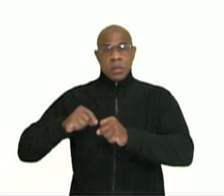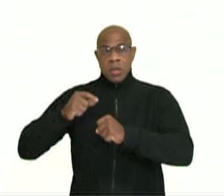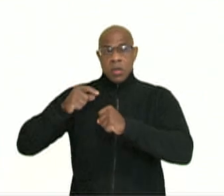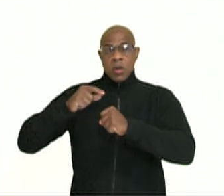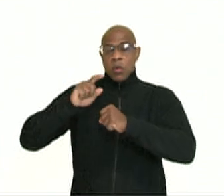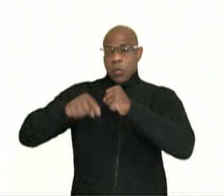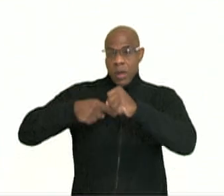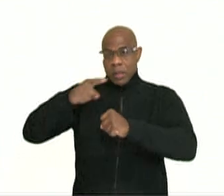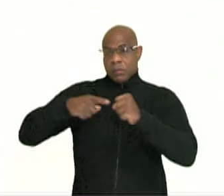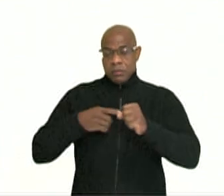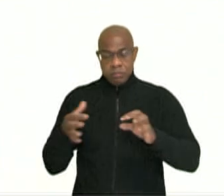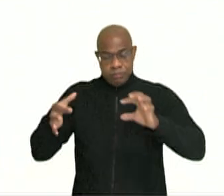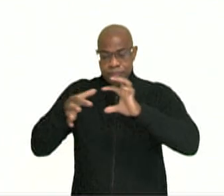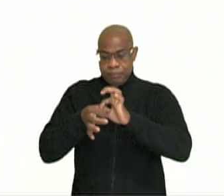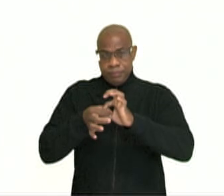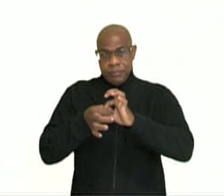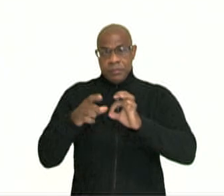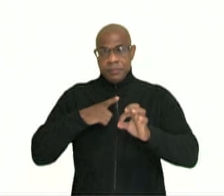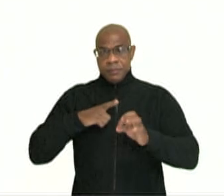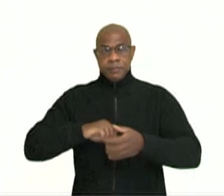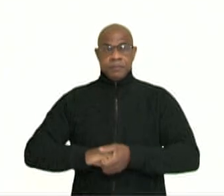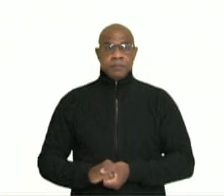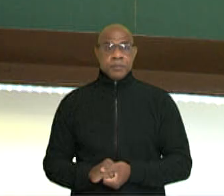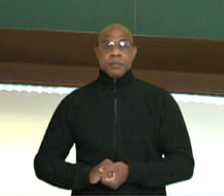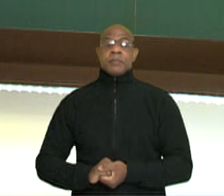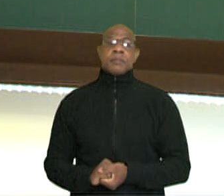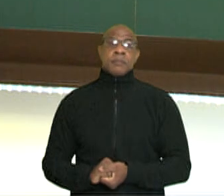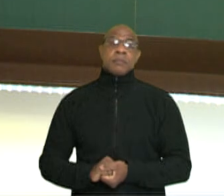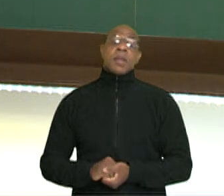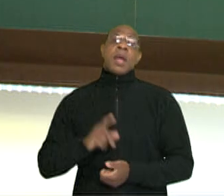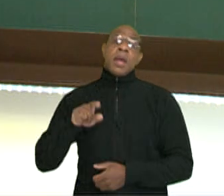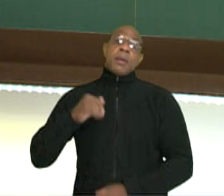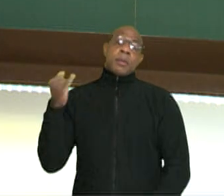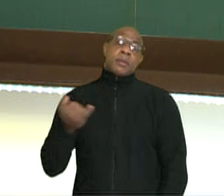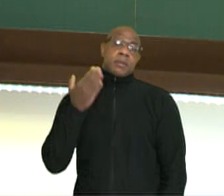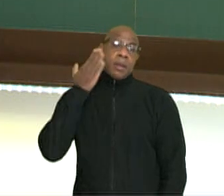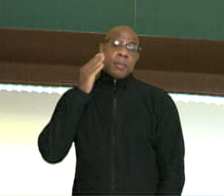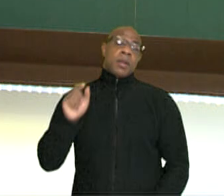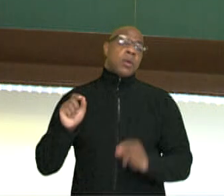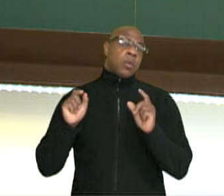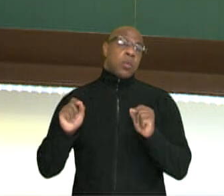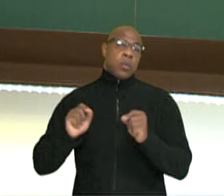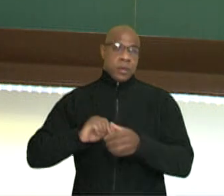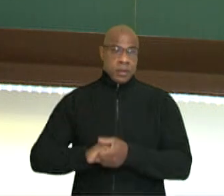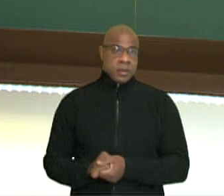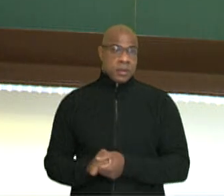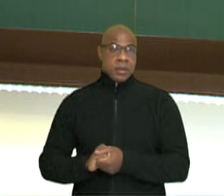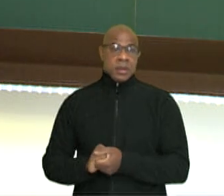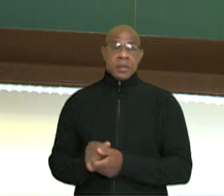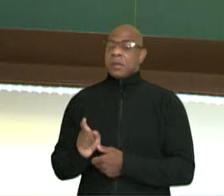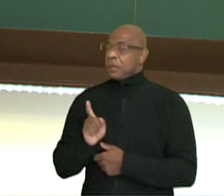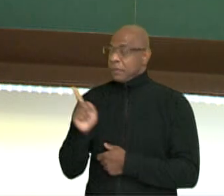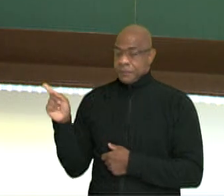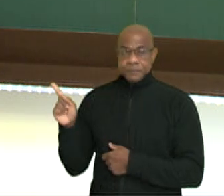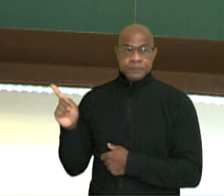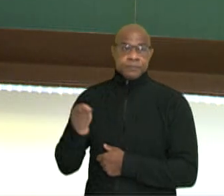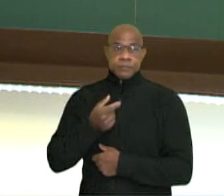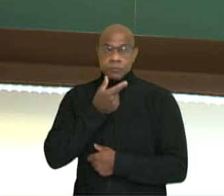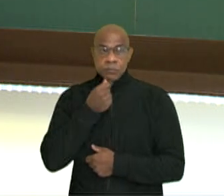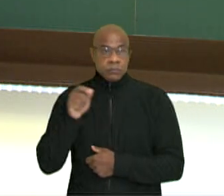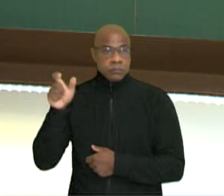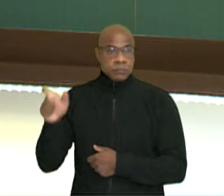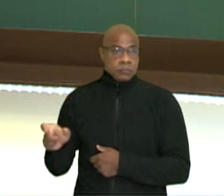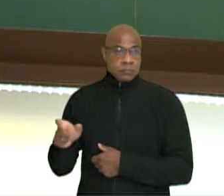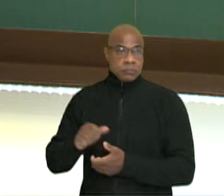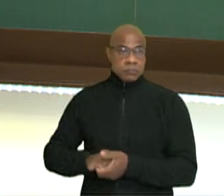ruptura de ligações. E é importante saber, com o Lavoisier e com Dalton, eles colocaram